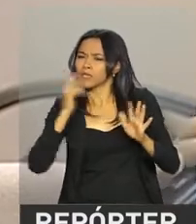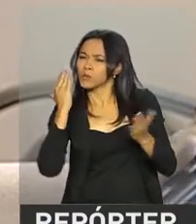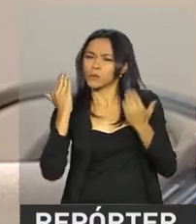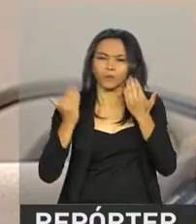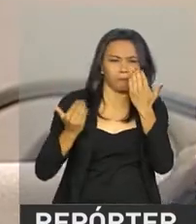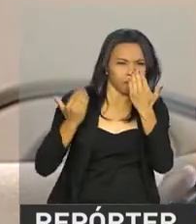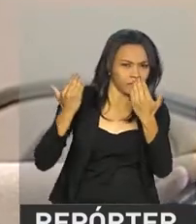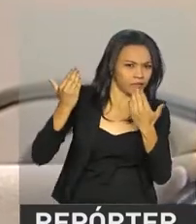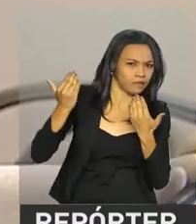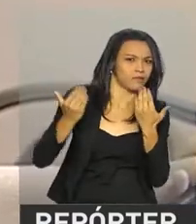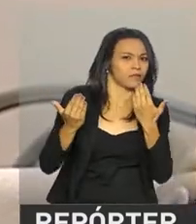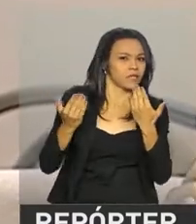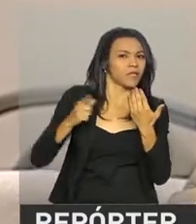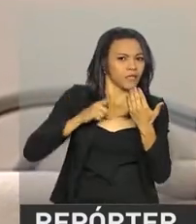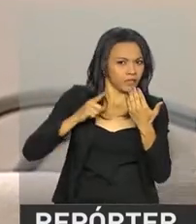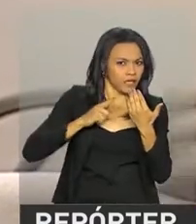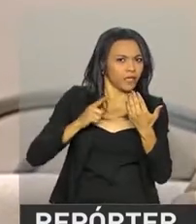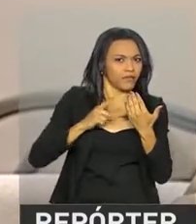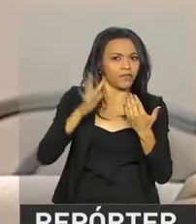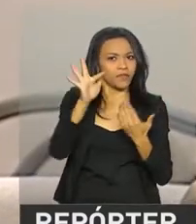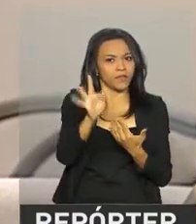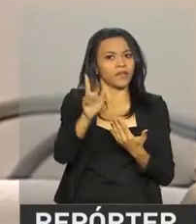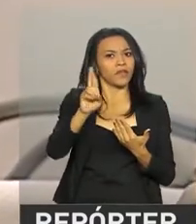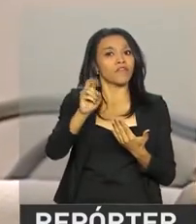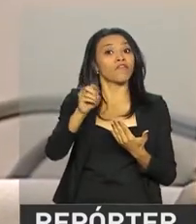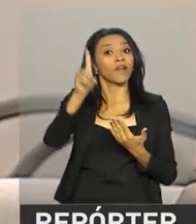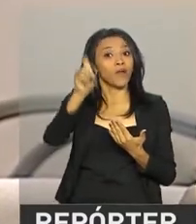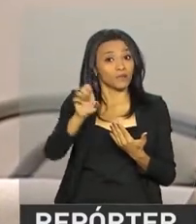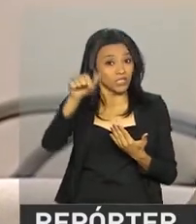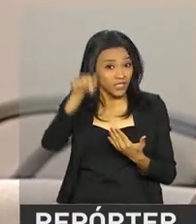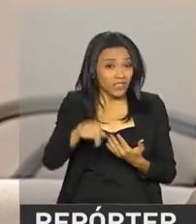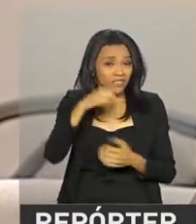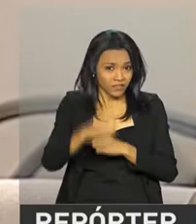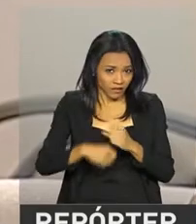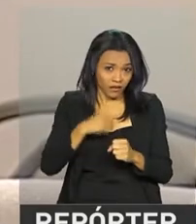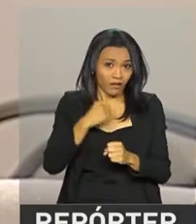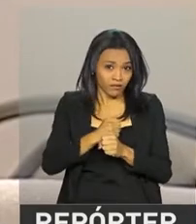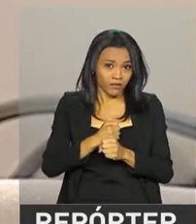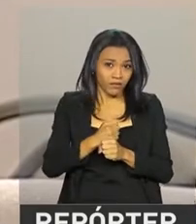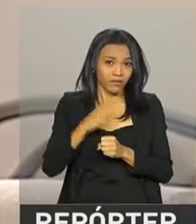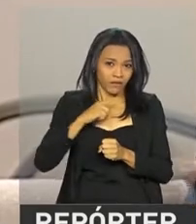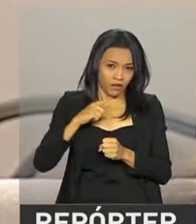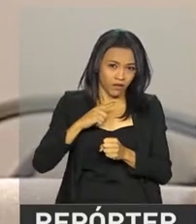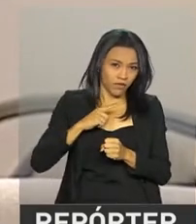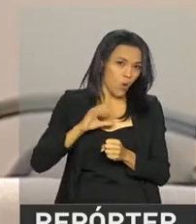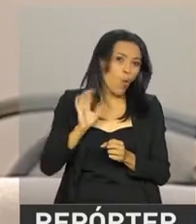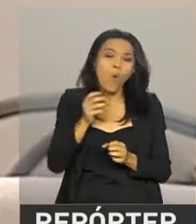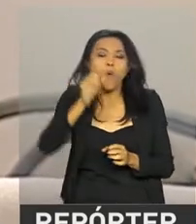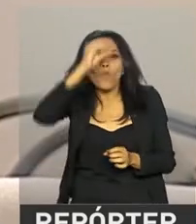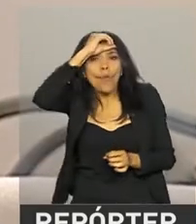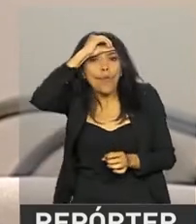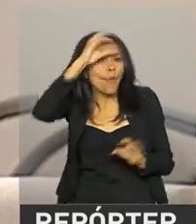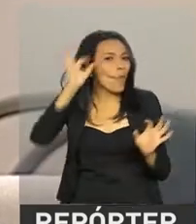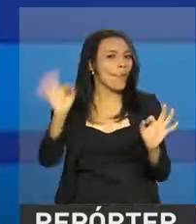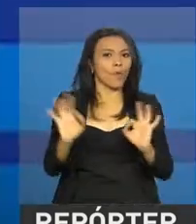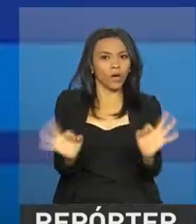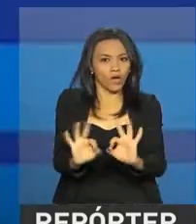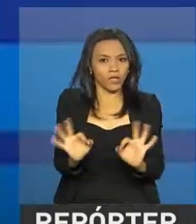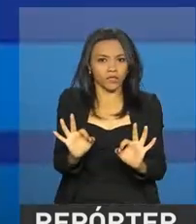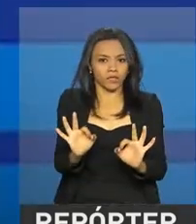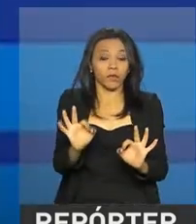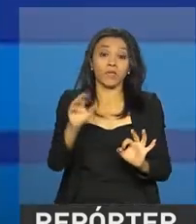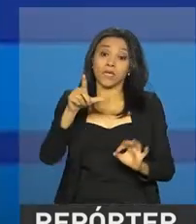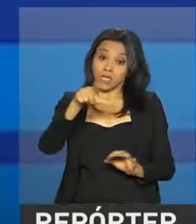uma tentativa de fraude ao exame desse ano? Em alguma das duas operações, ou isso não é sabido ainda? Não, dentro